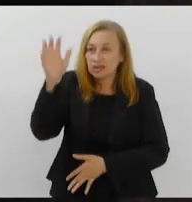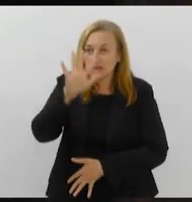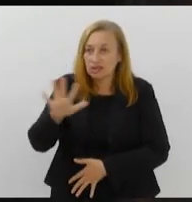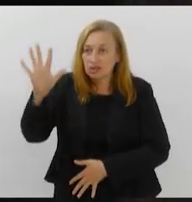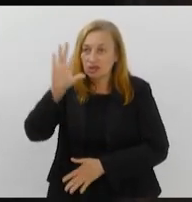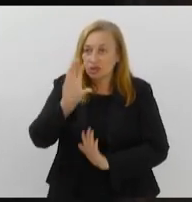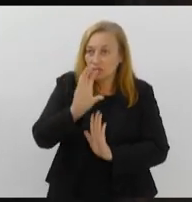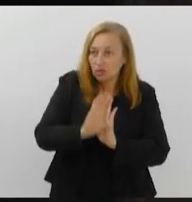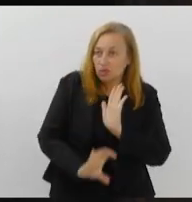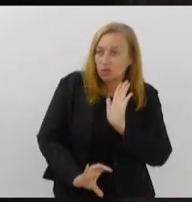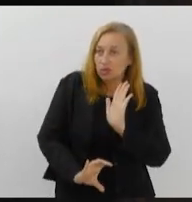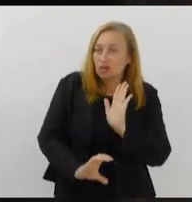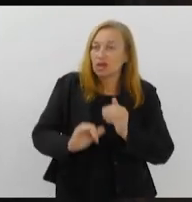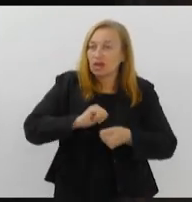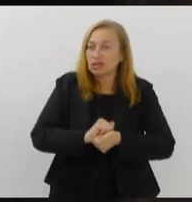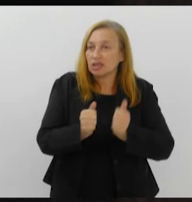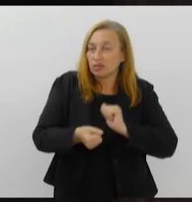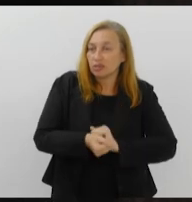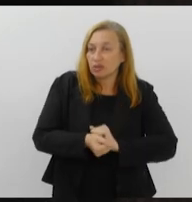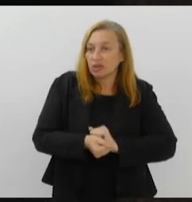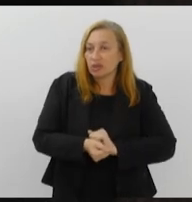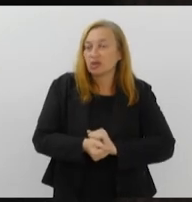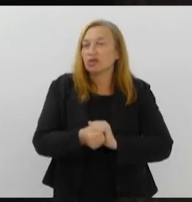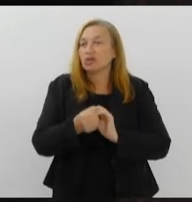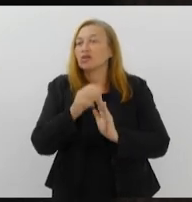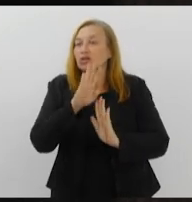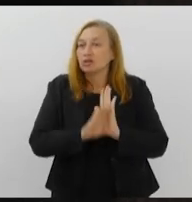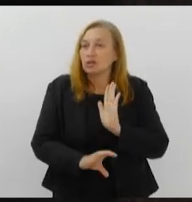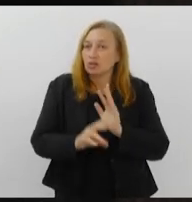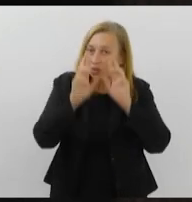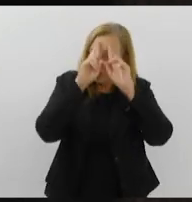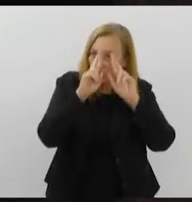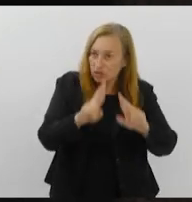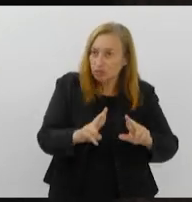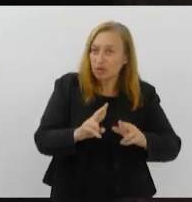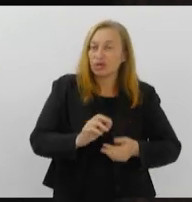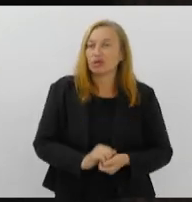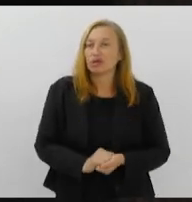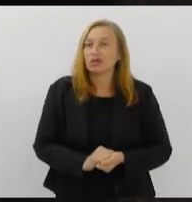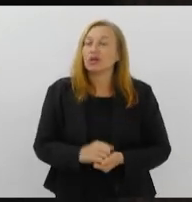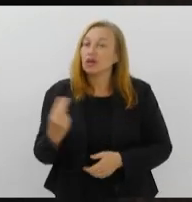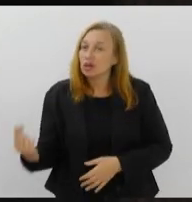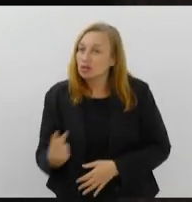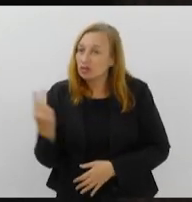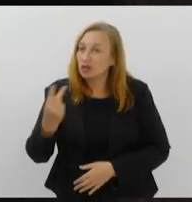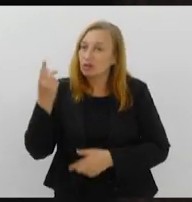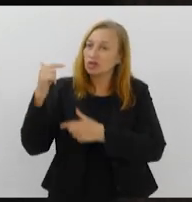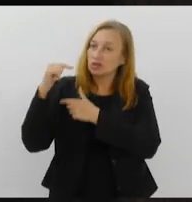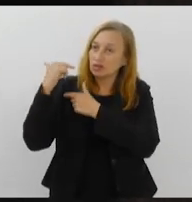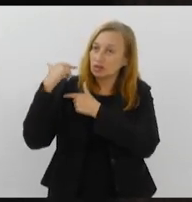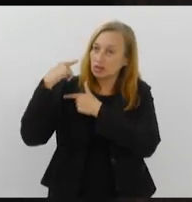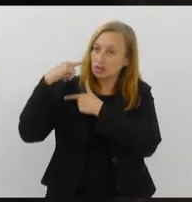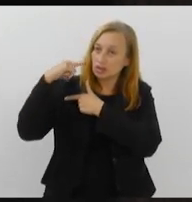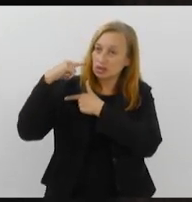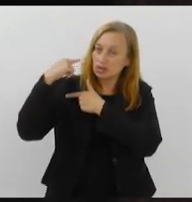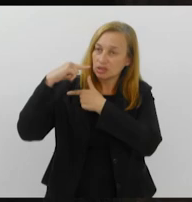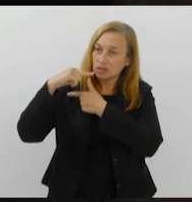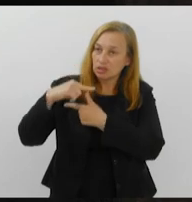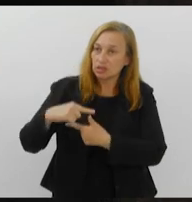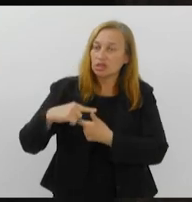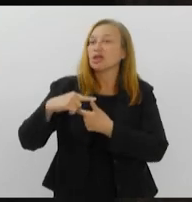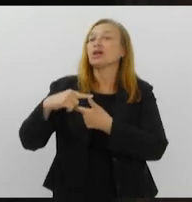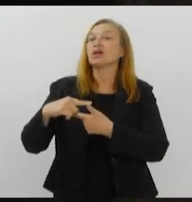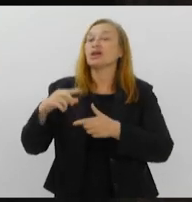Curricular, adaptadas ao currículo local, com respeito aos valores tradicionais e à liberdade